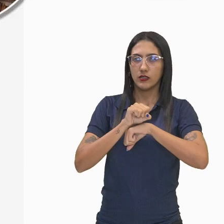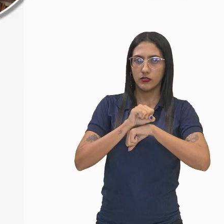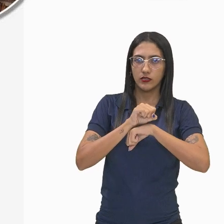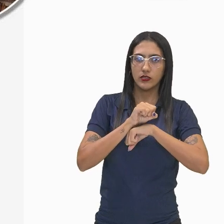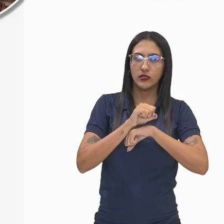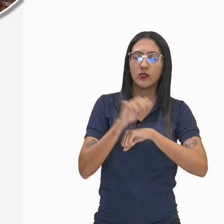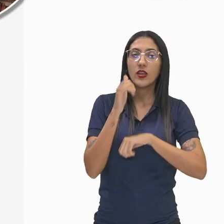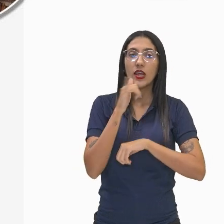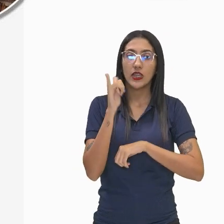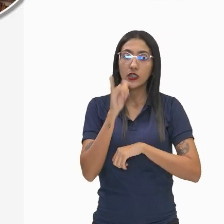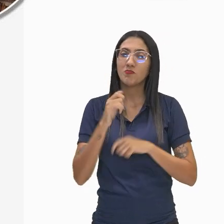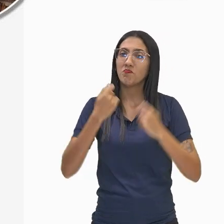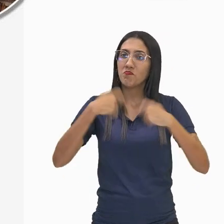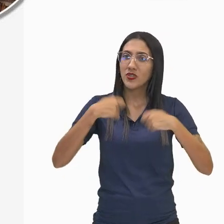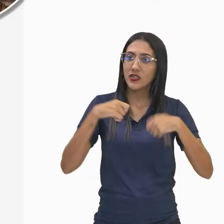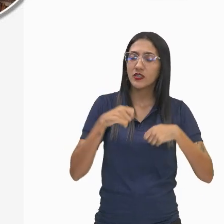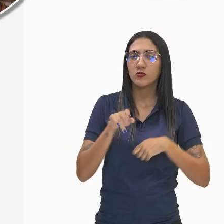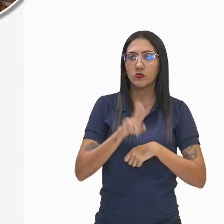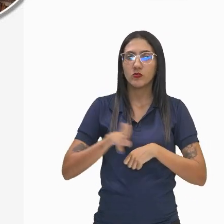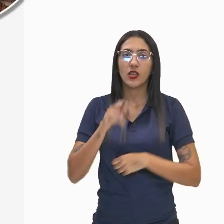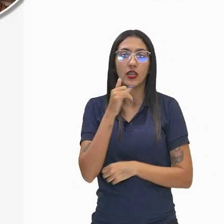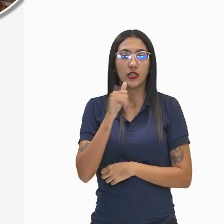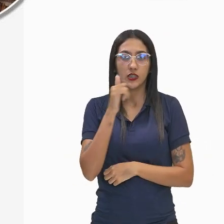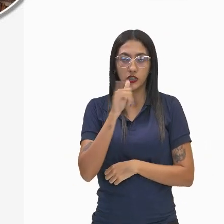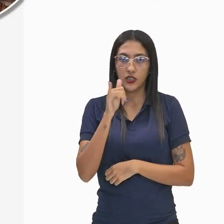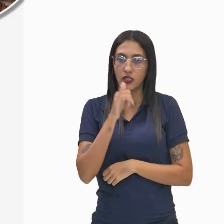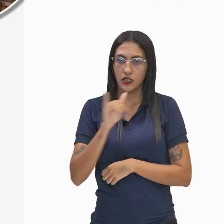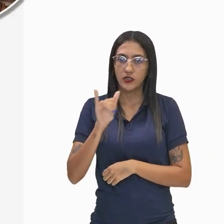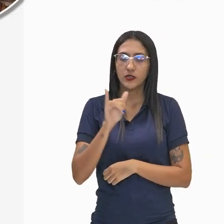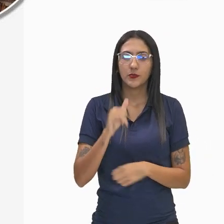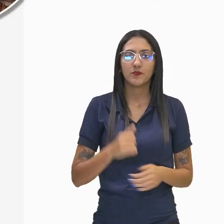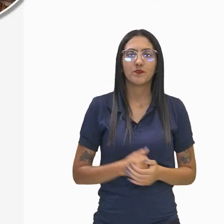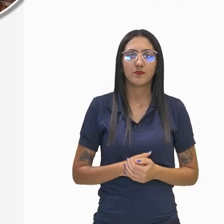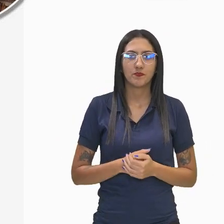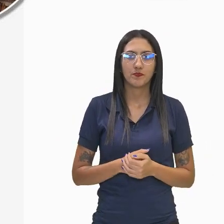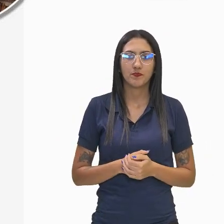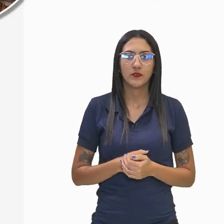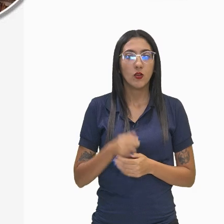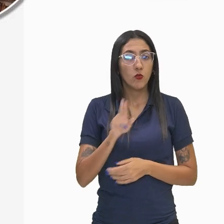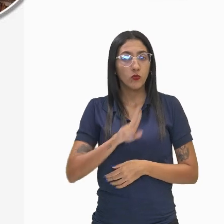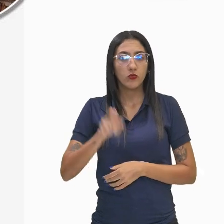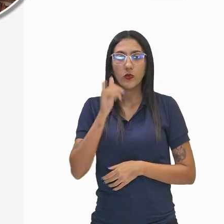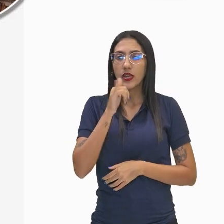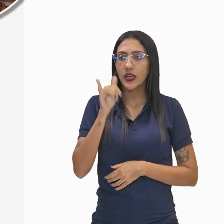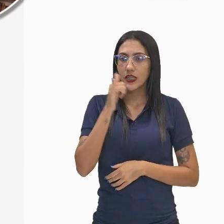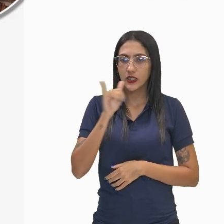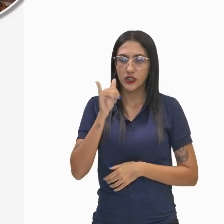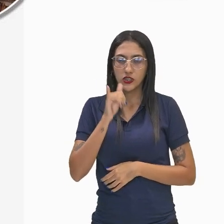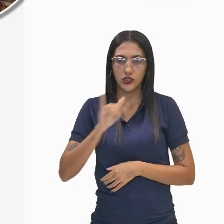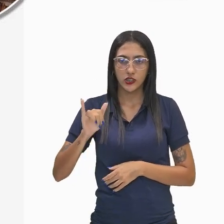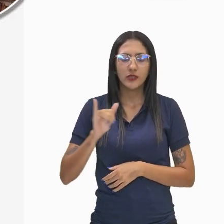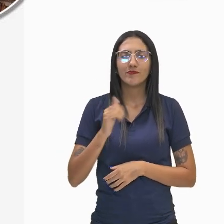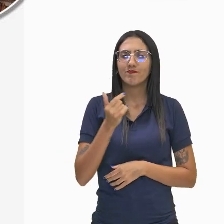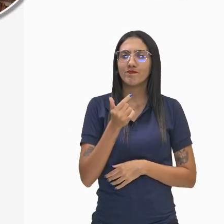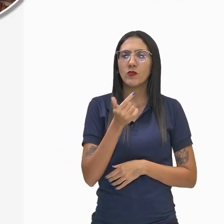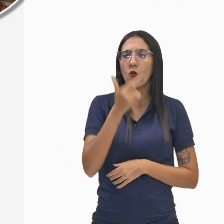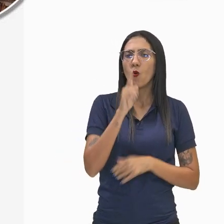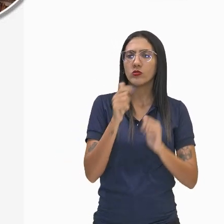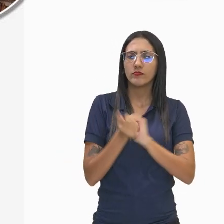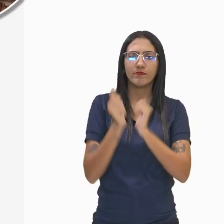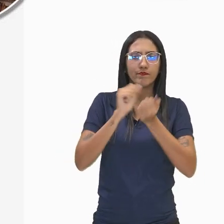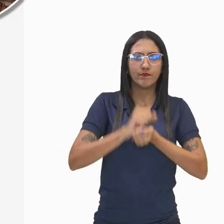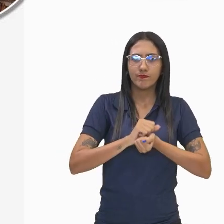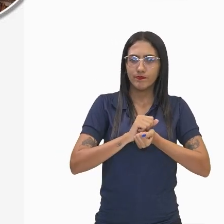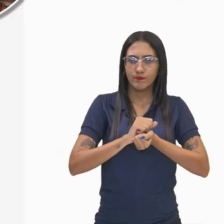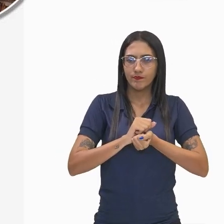elétrica, eles funcionam à base de energia elétrica, e eles transformam essa energia em outras modalidades